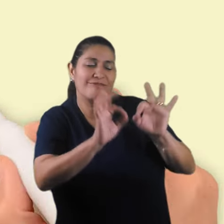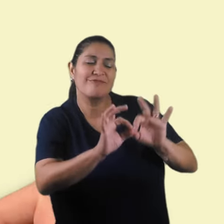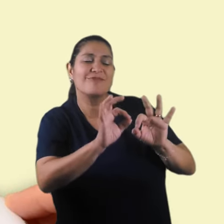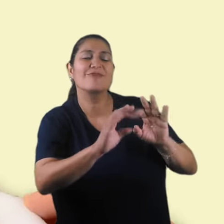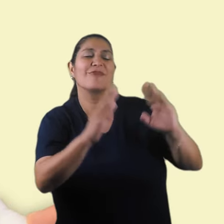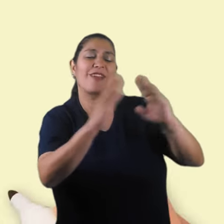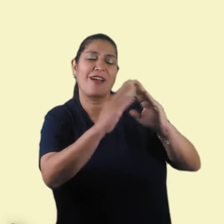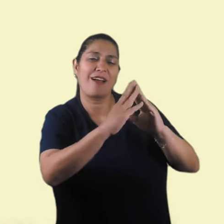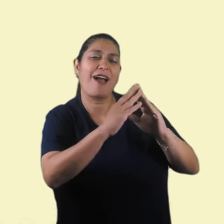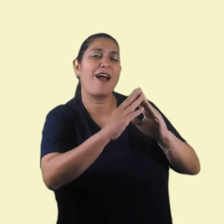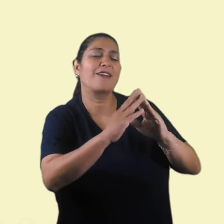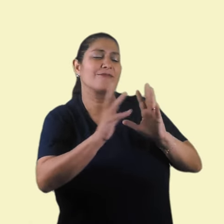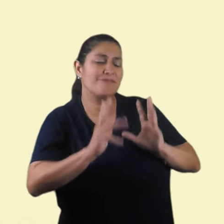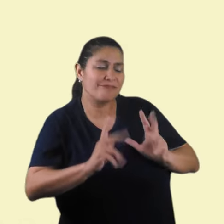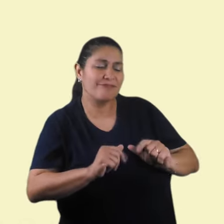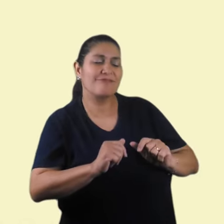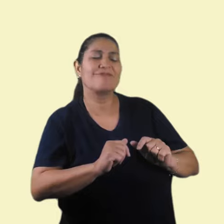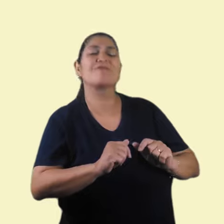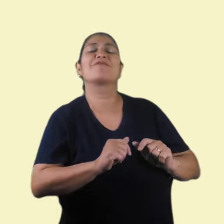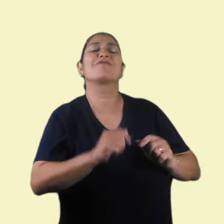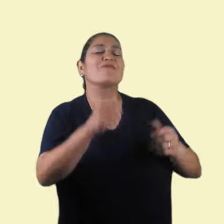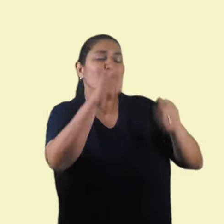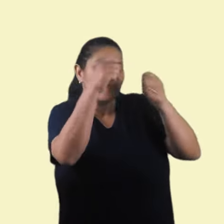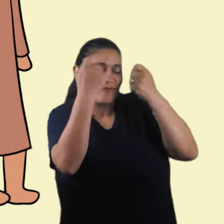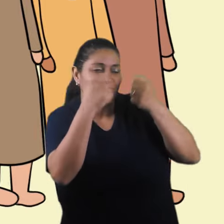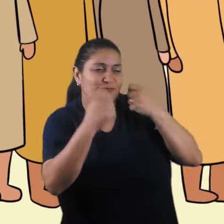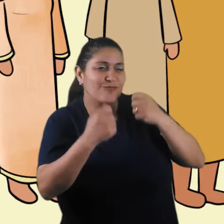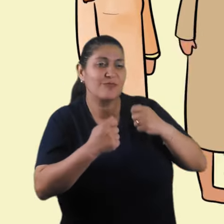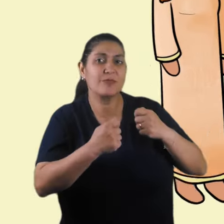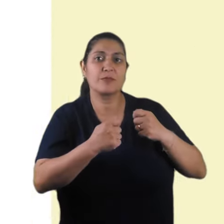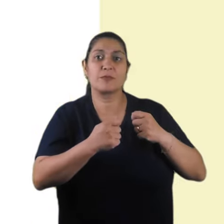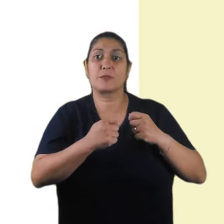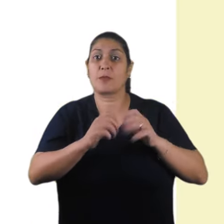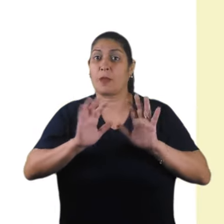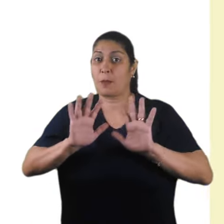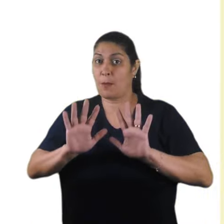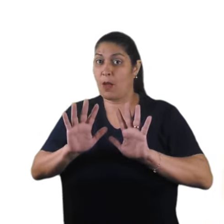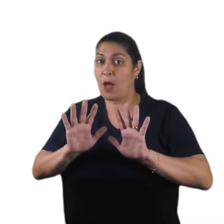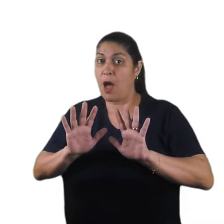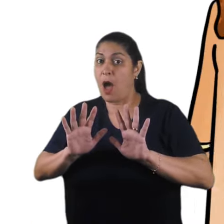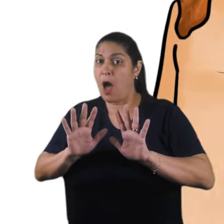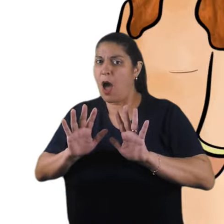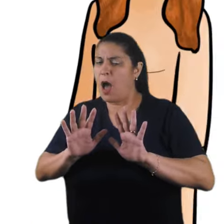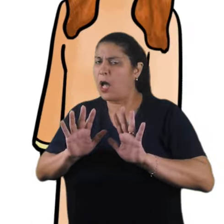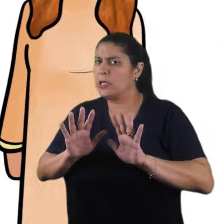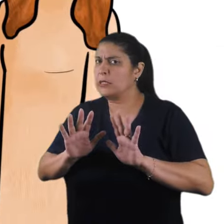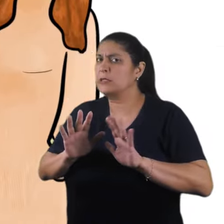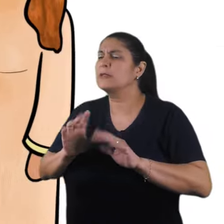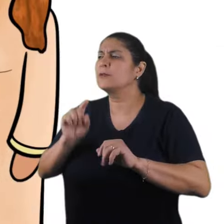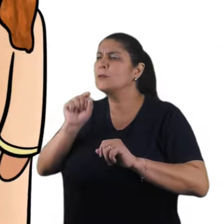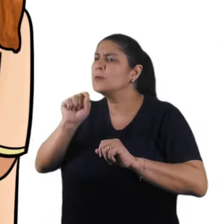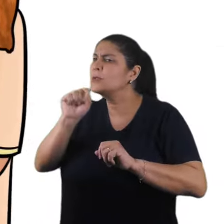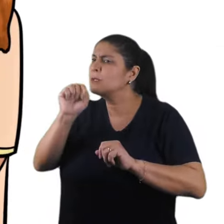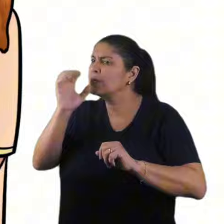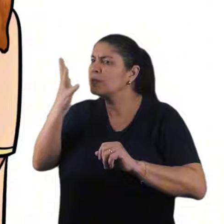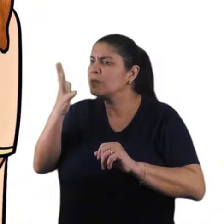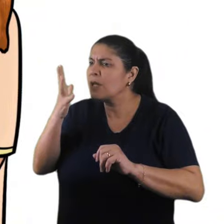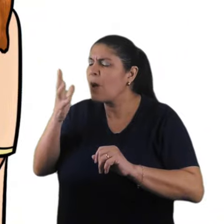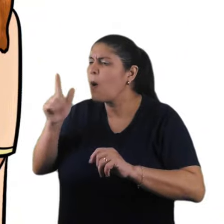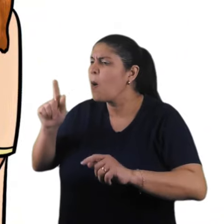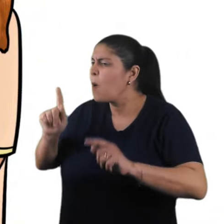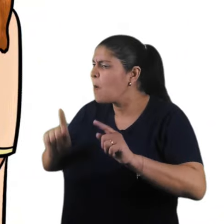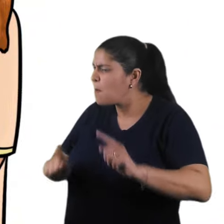receber tratamento de beleza em uma das casas do rei. Mas antes de partir, Ester recebeu